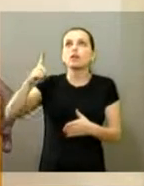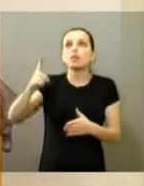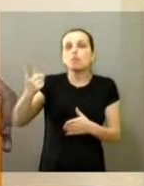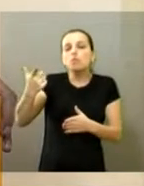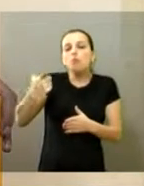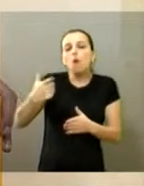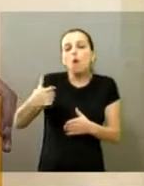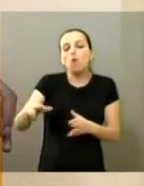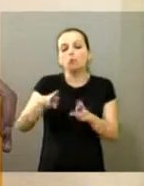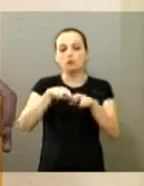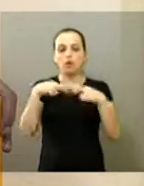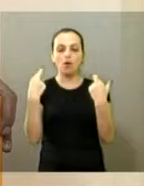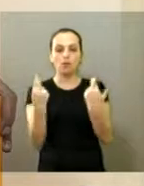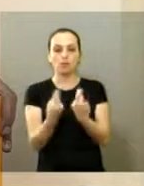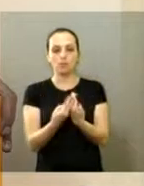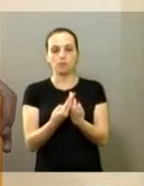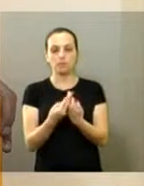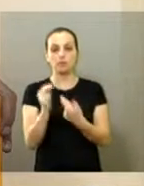né? E